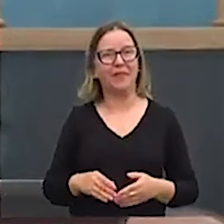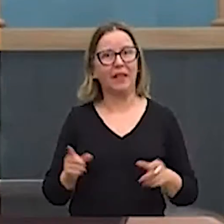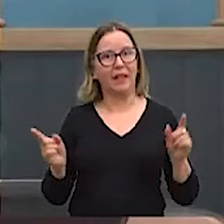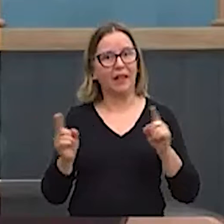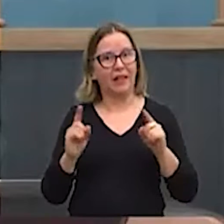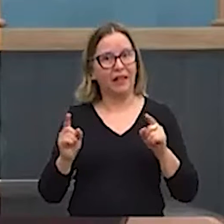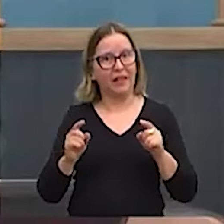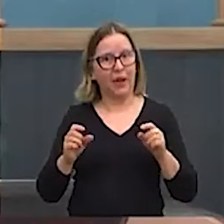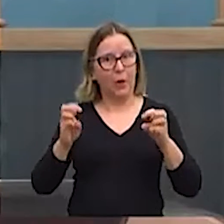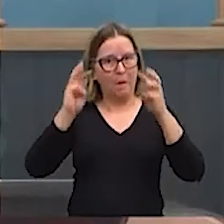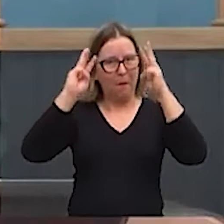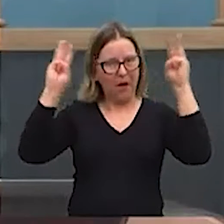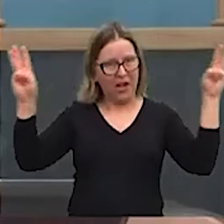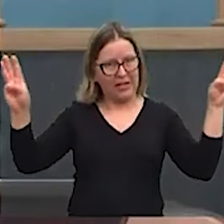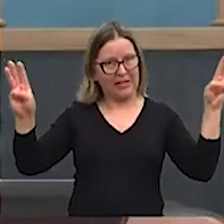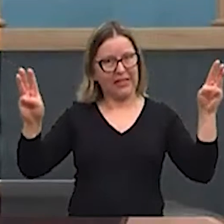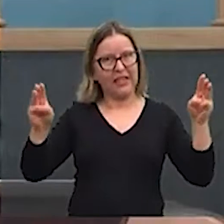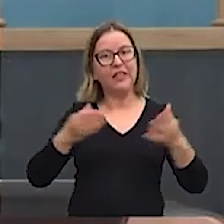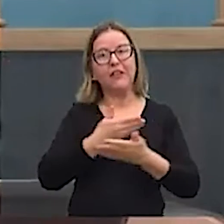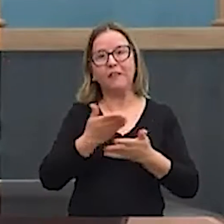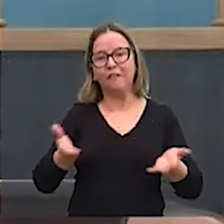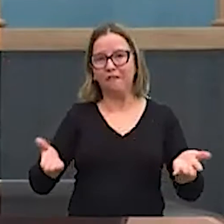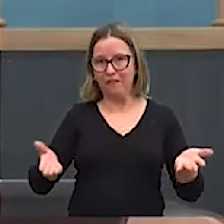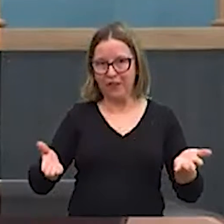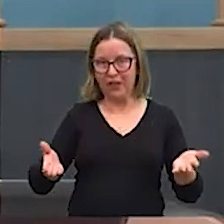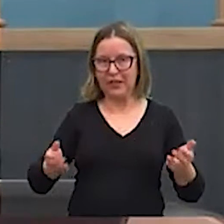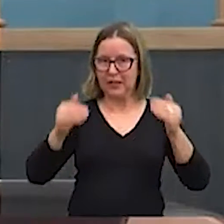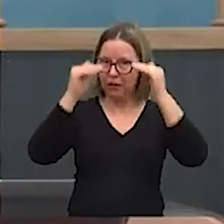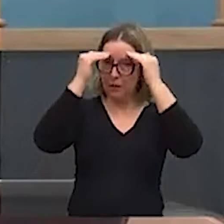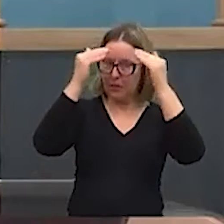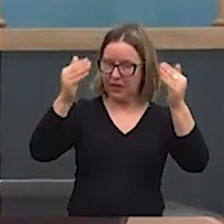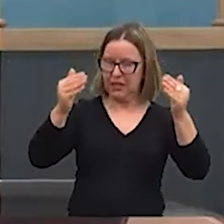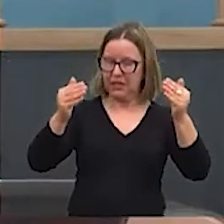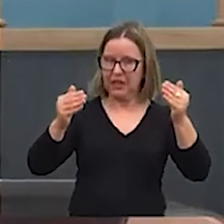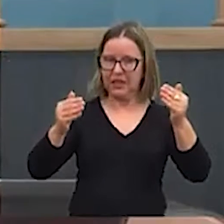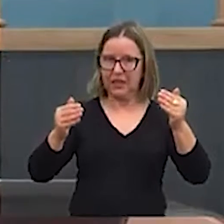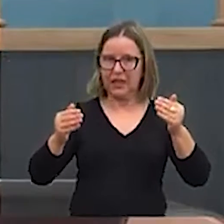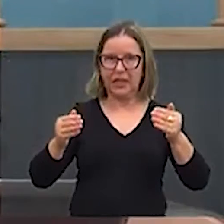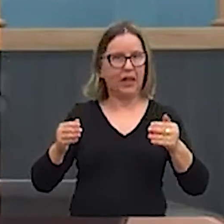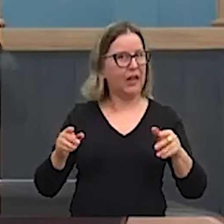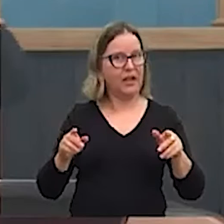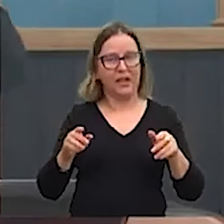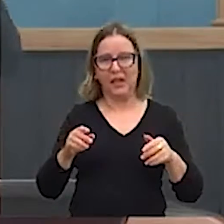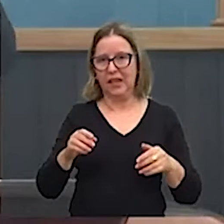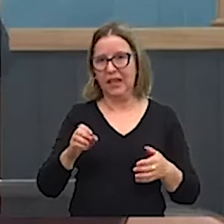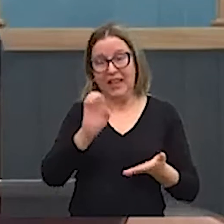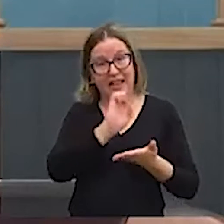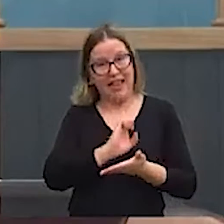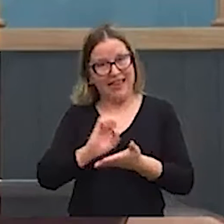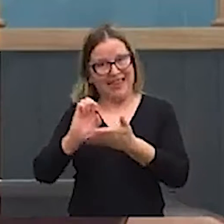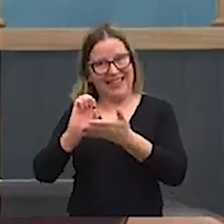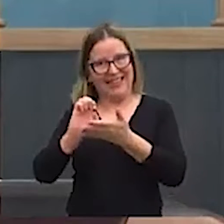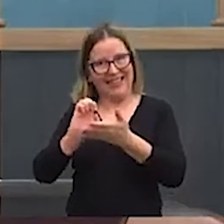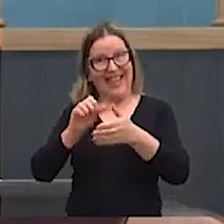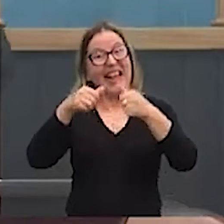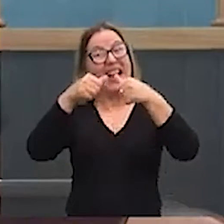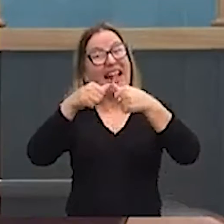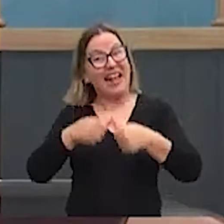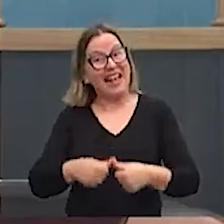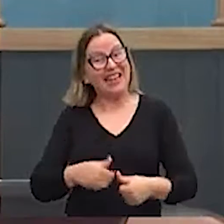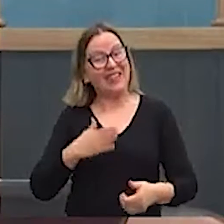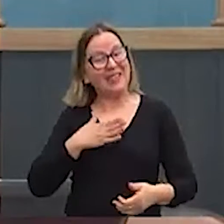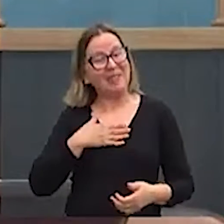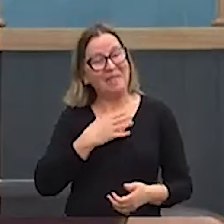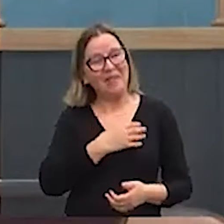têm que ouvir. Nem mais você tem que ouvir a Elias. É este o meu